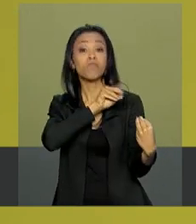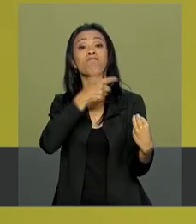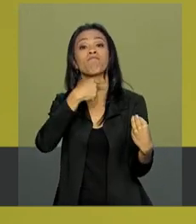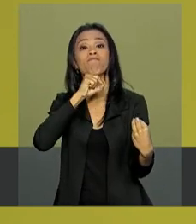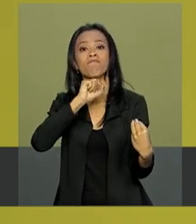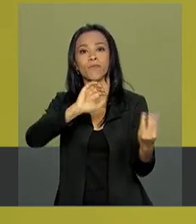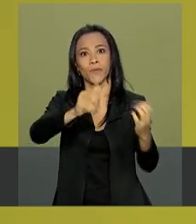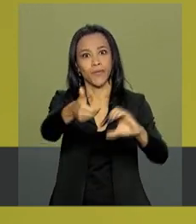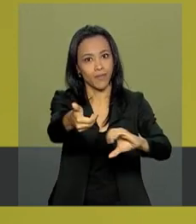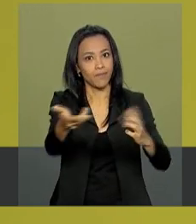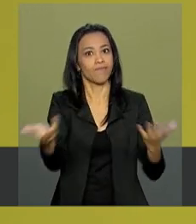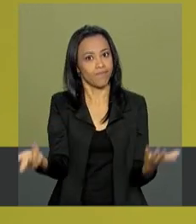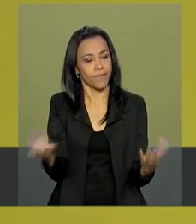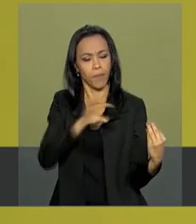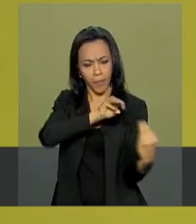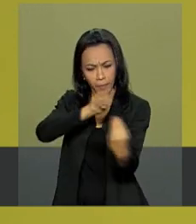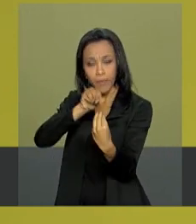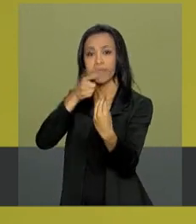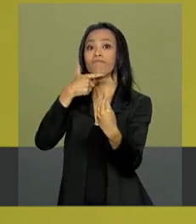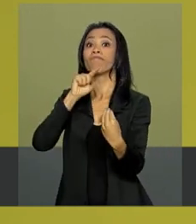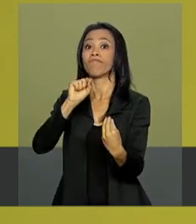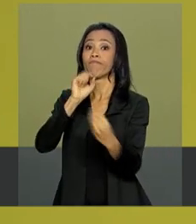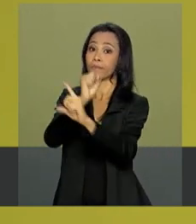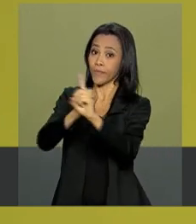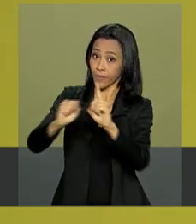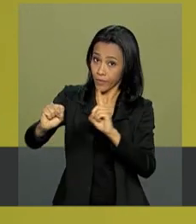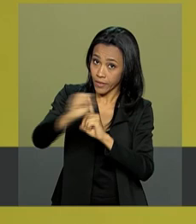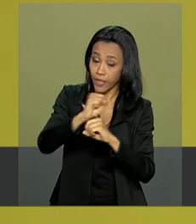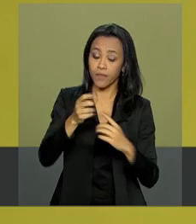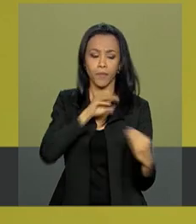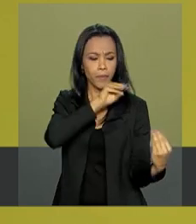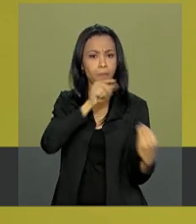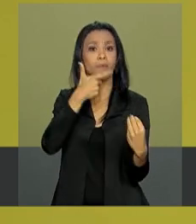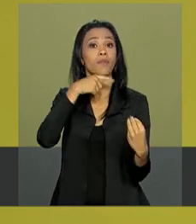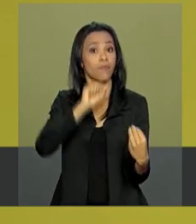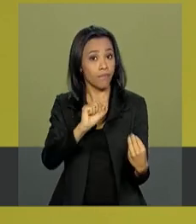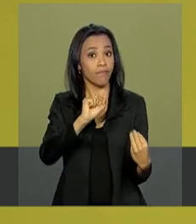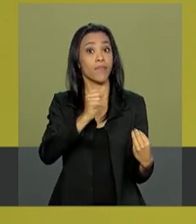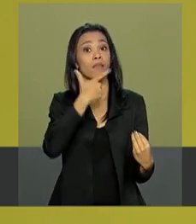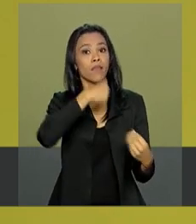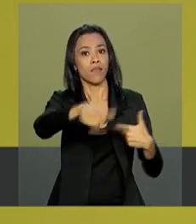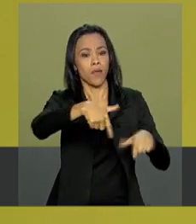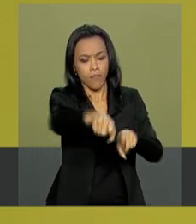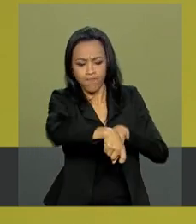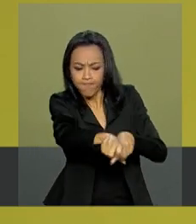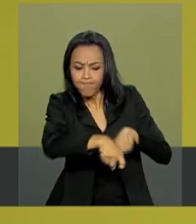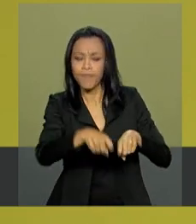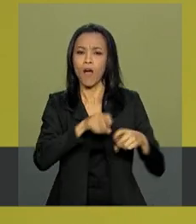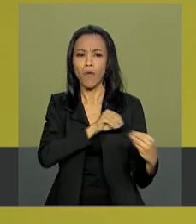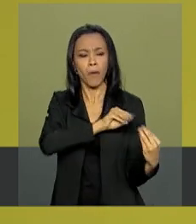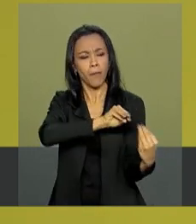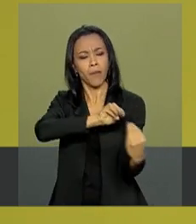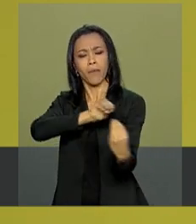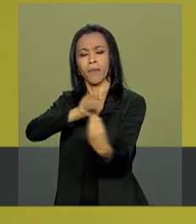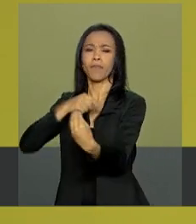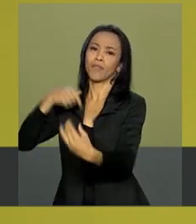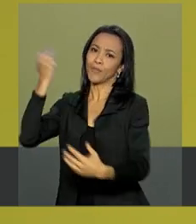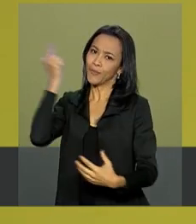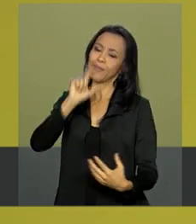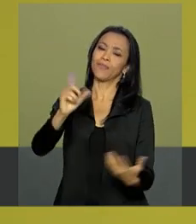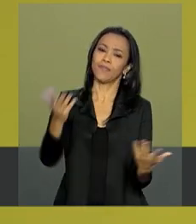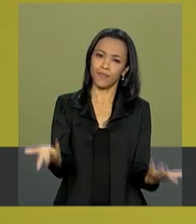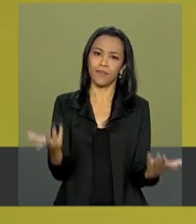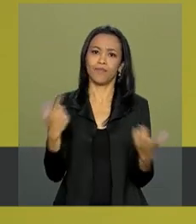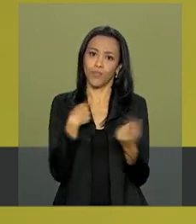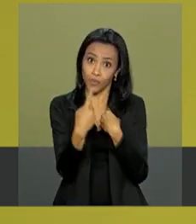Nacional, diálogo com a sociedade, diálogo com os produtores, porque também, ao lado do diálogo,